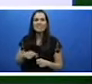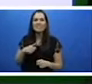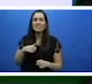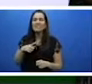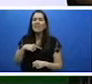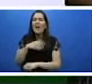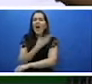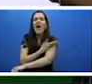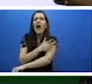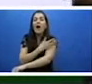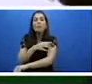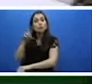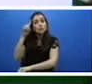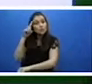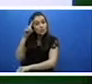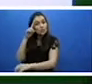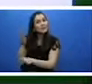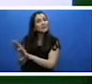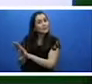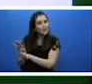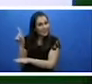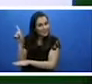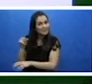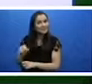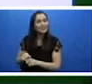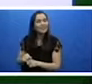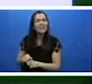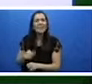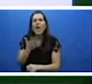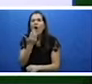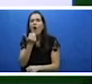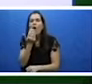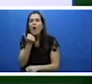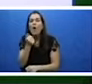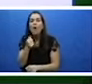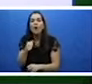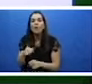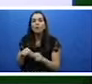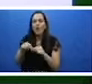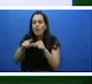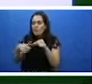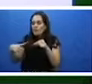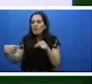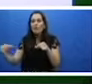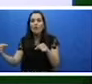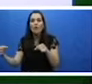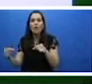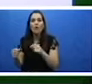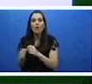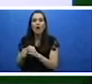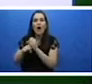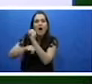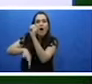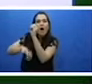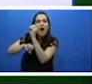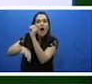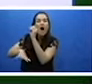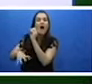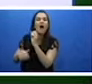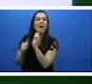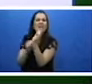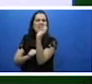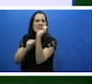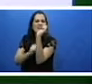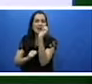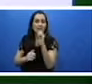hábitos diurnos. E se alimenta de folhas, brotos e cascas de árvores. Também, a